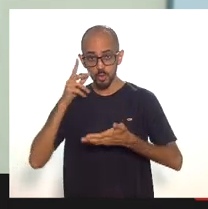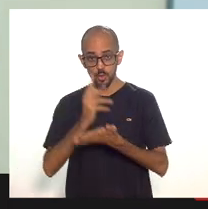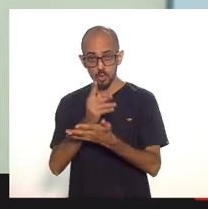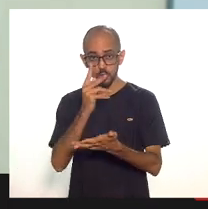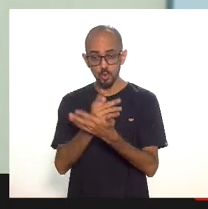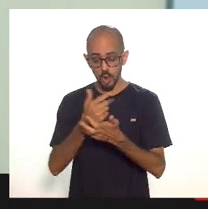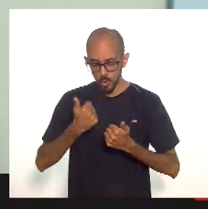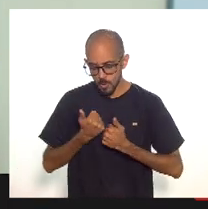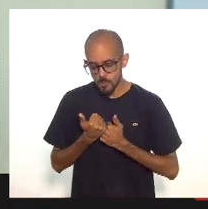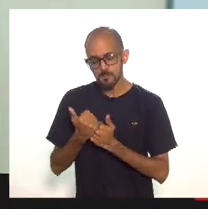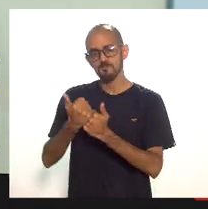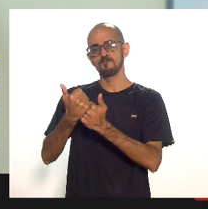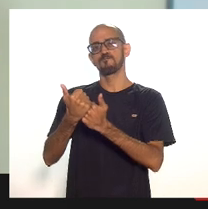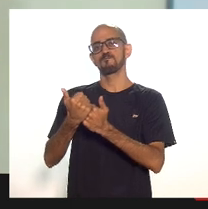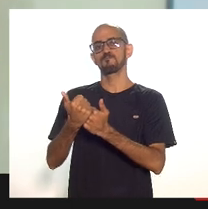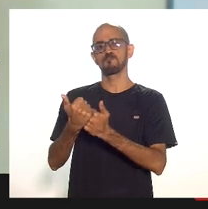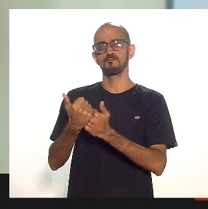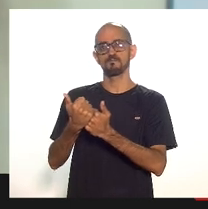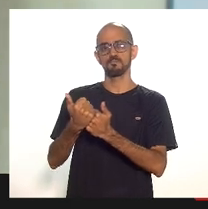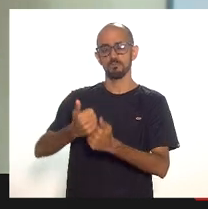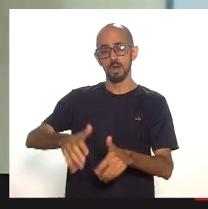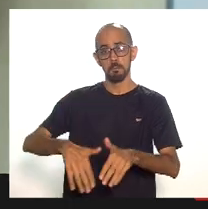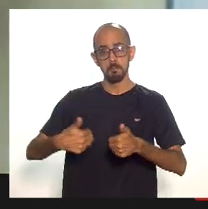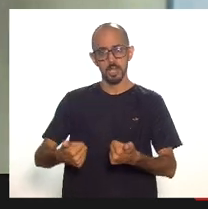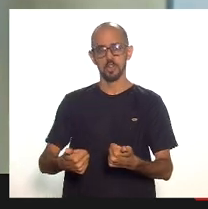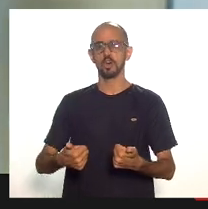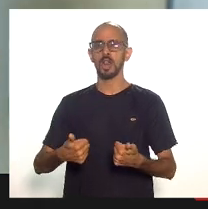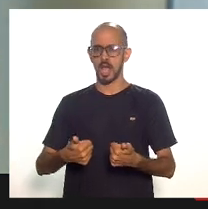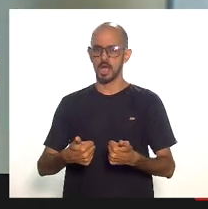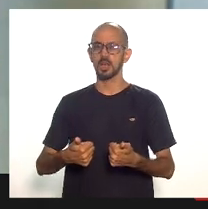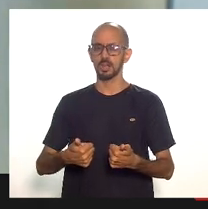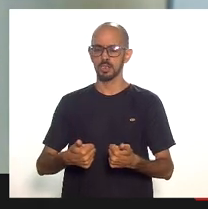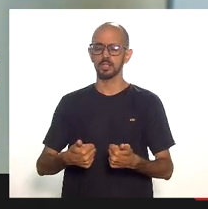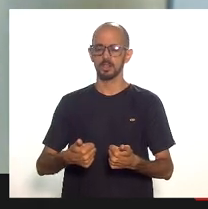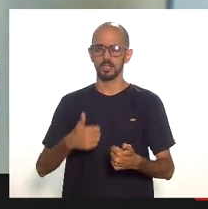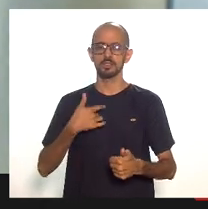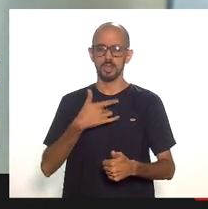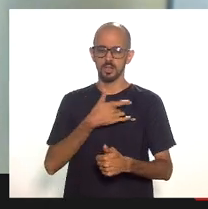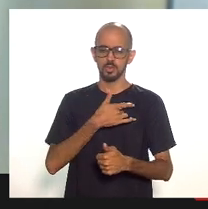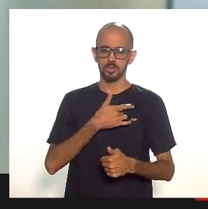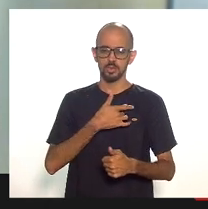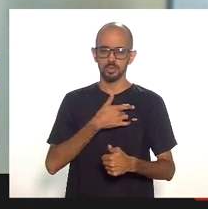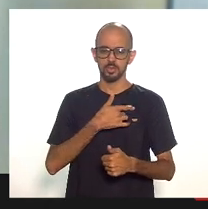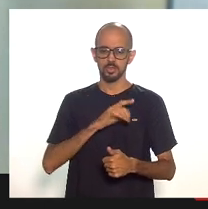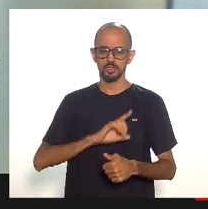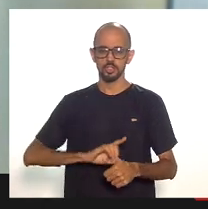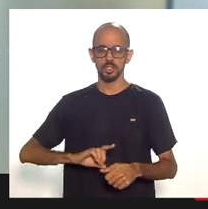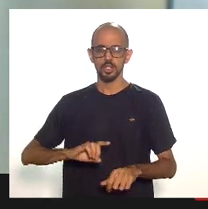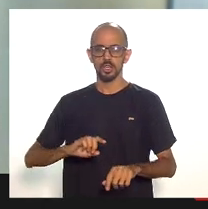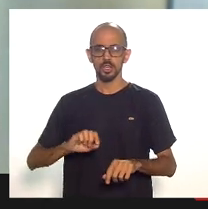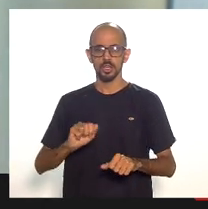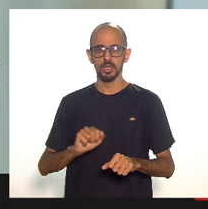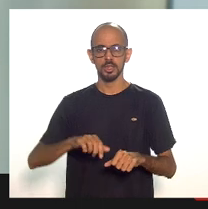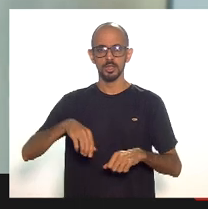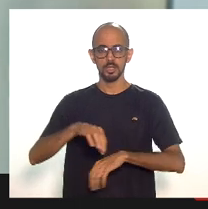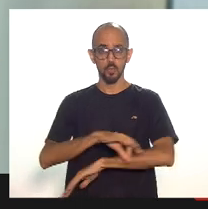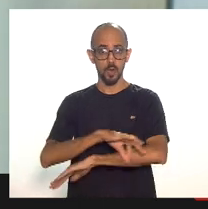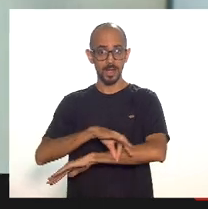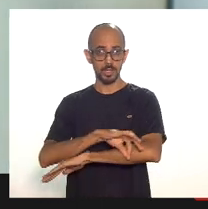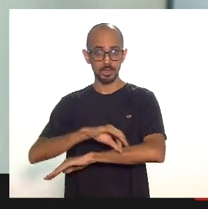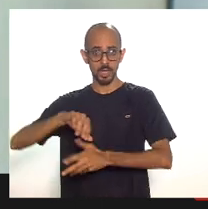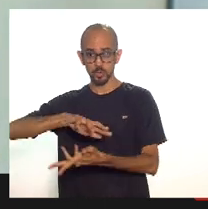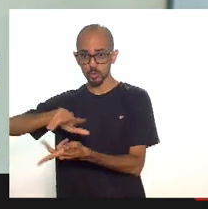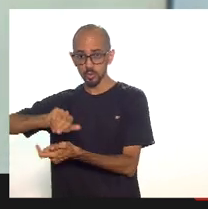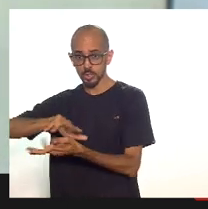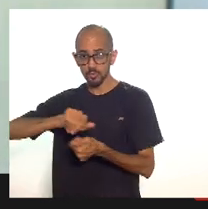para que as coisas melhorem, que a situação melhore, e que o grande arquiteto do universo possa permitir que essa pandemia